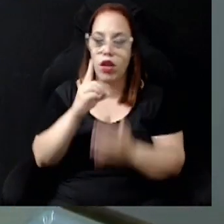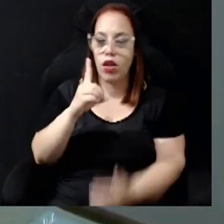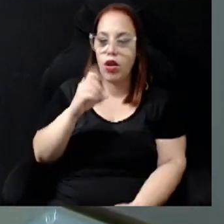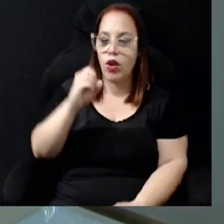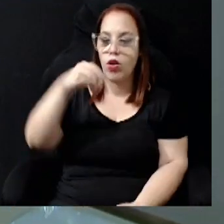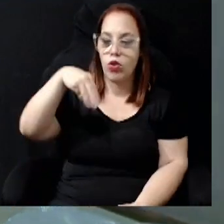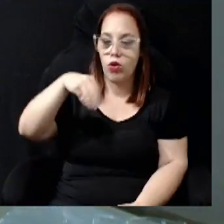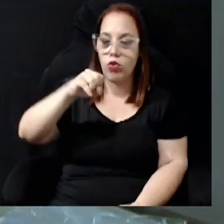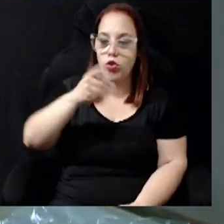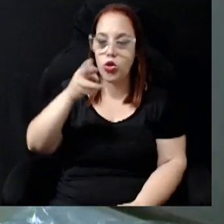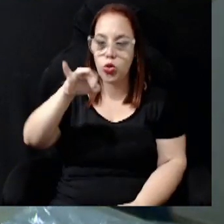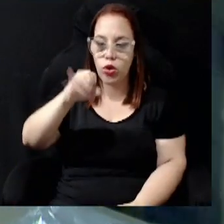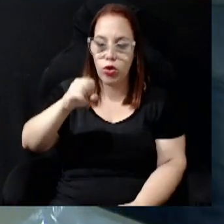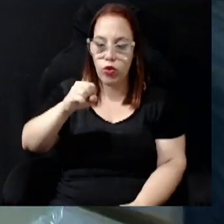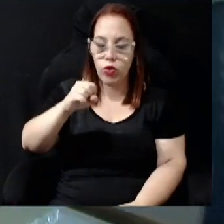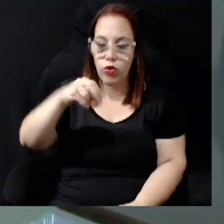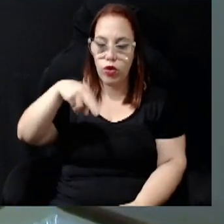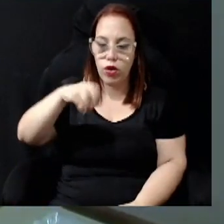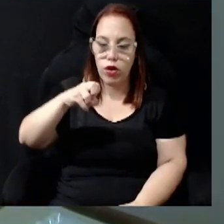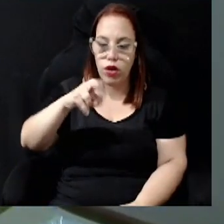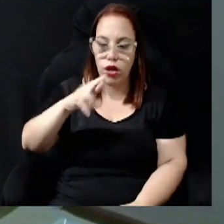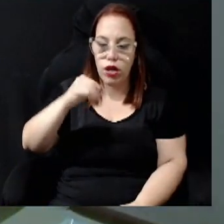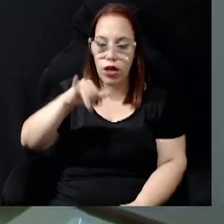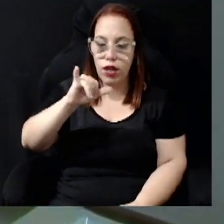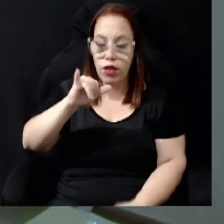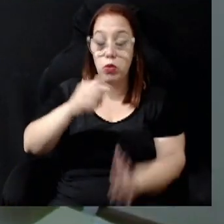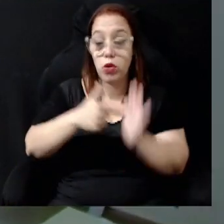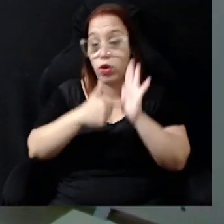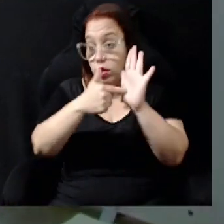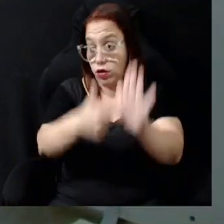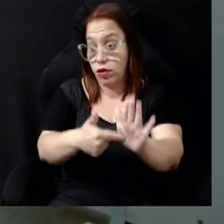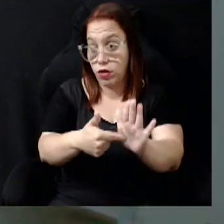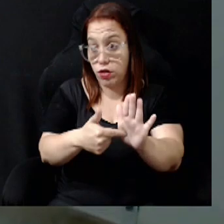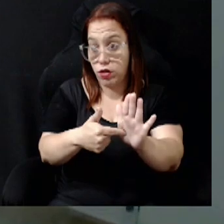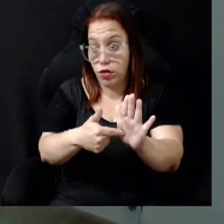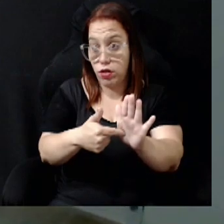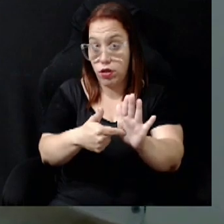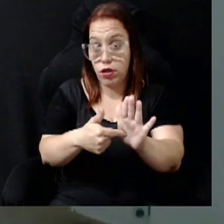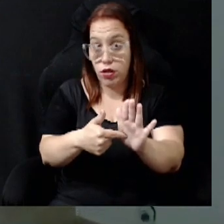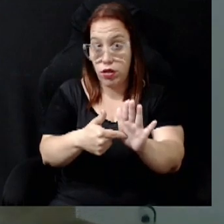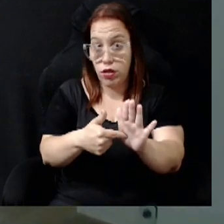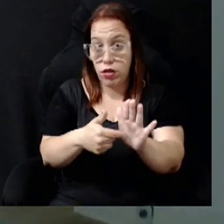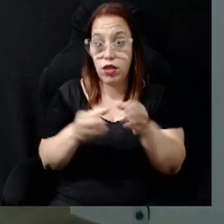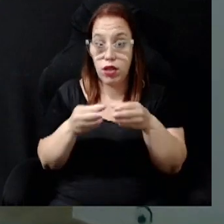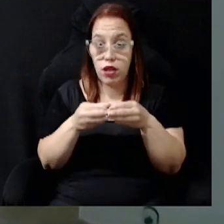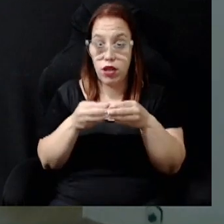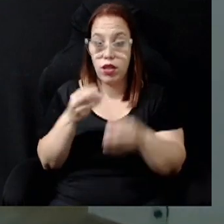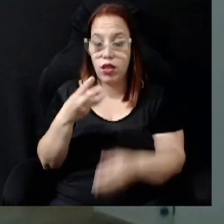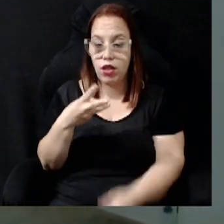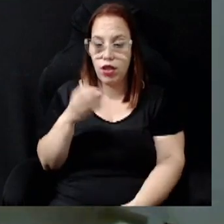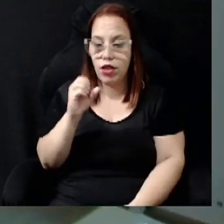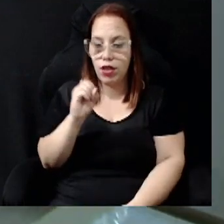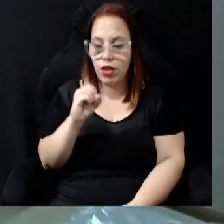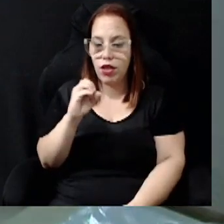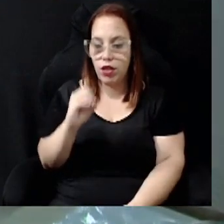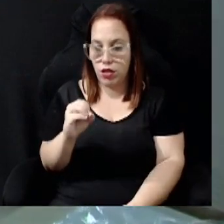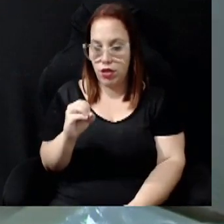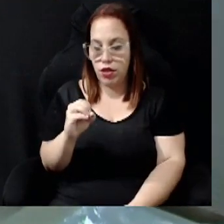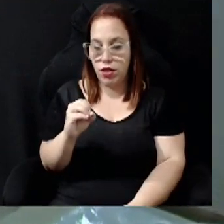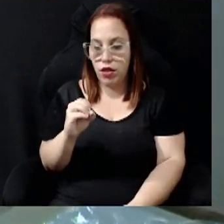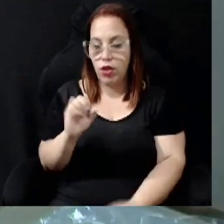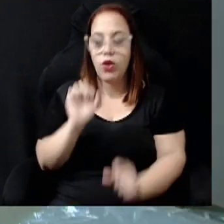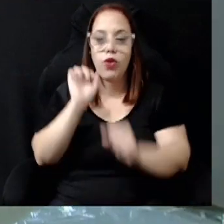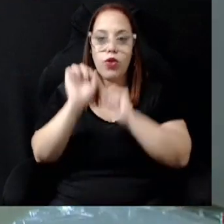que faz parte, né, mostramos aqui, da escola Dom João Nery, que faz parte da zona 380. Então, tudo dividido